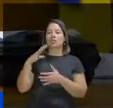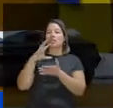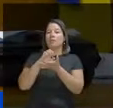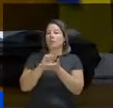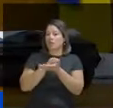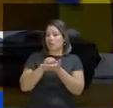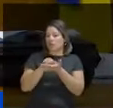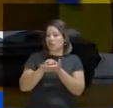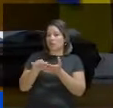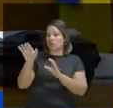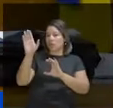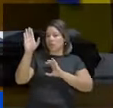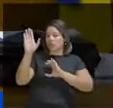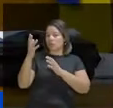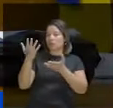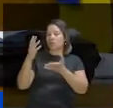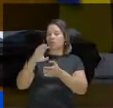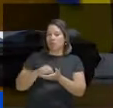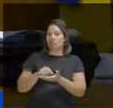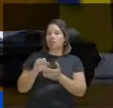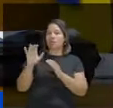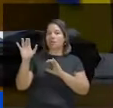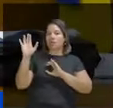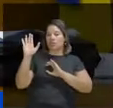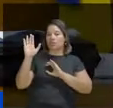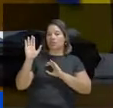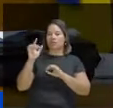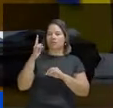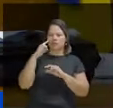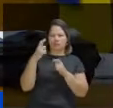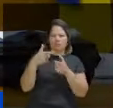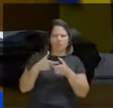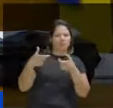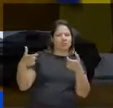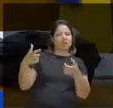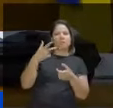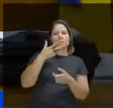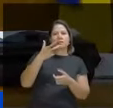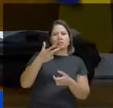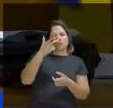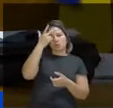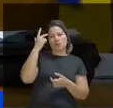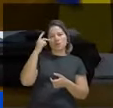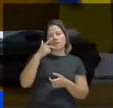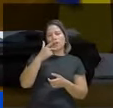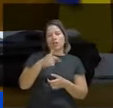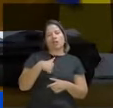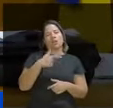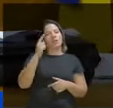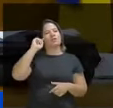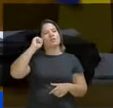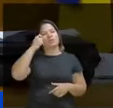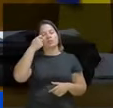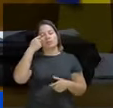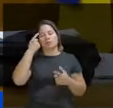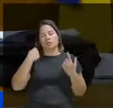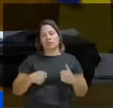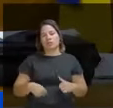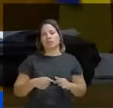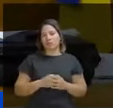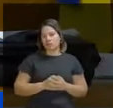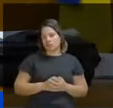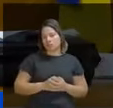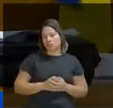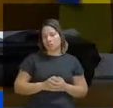Houve um expressivo aumento de pessoas que se autodeclaram negras, porque para